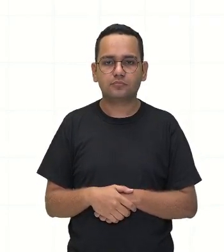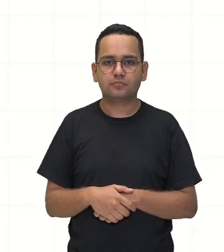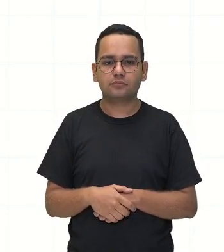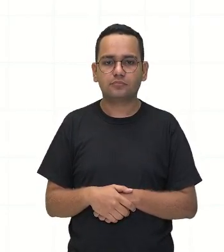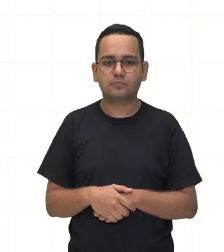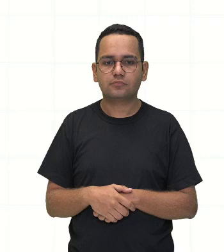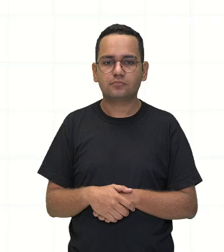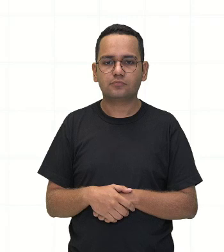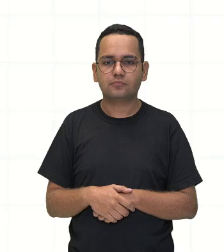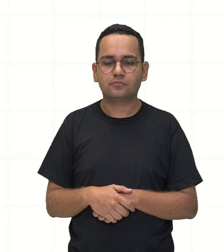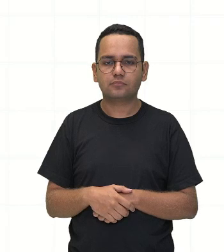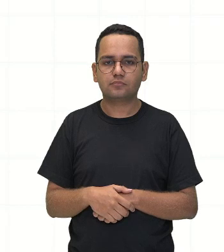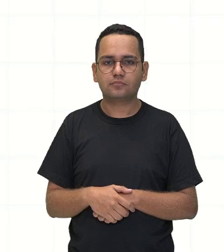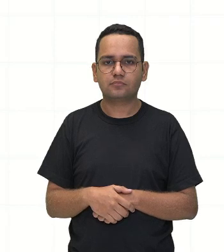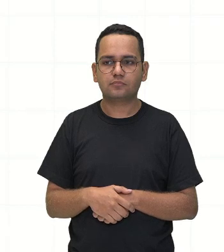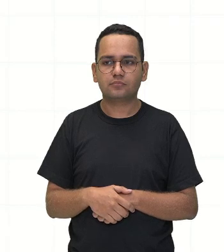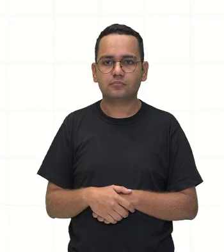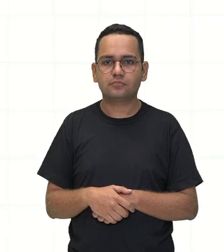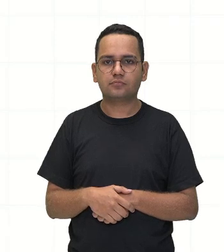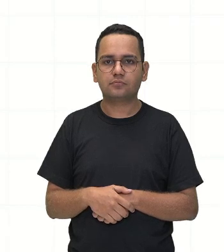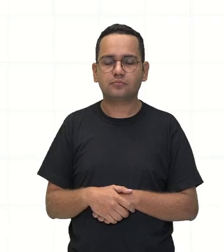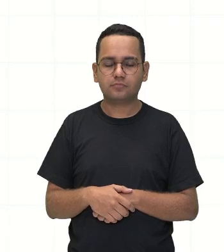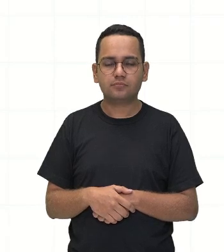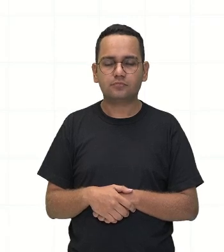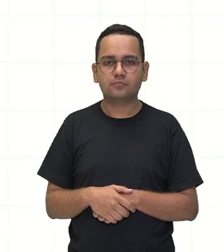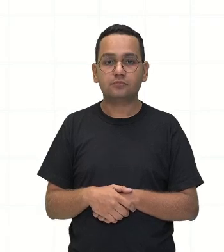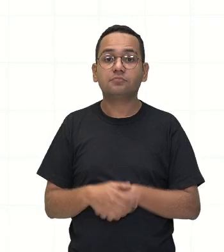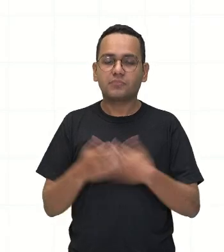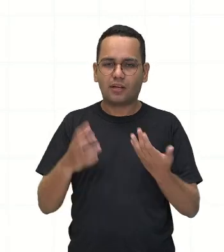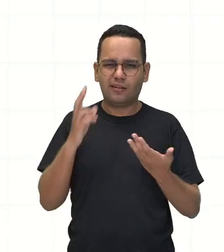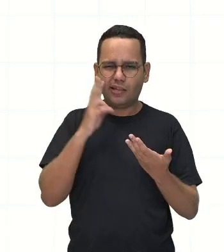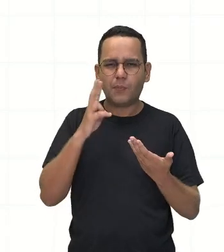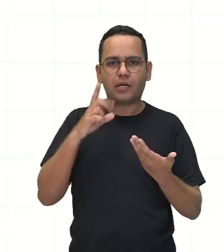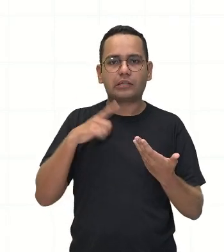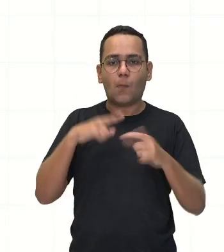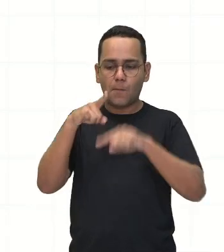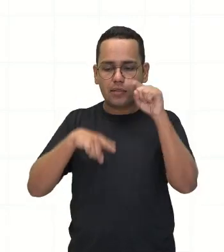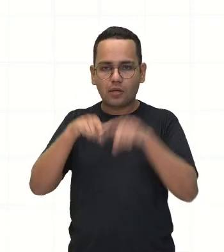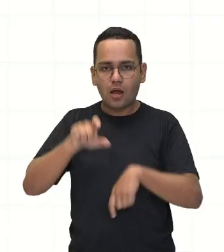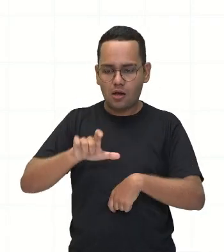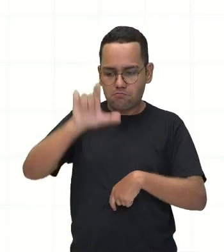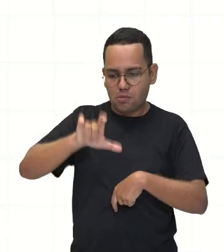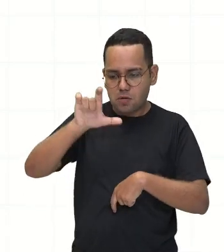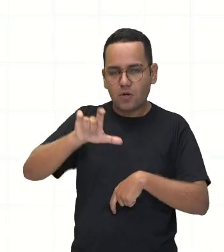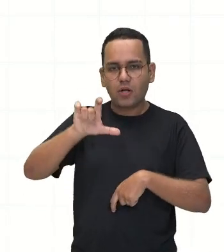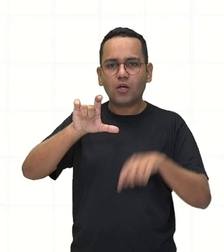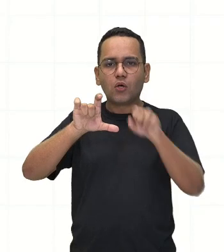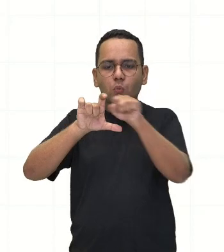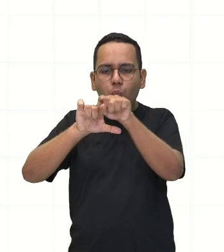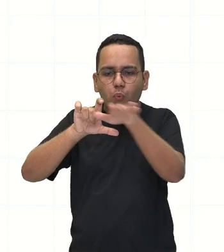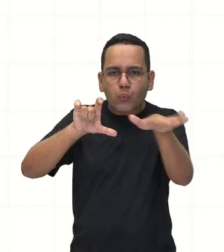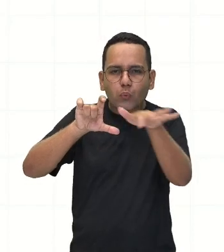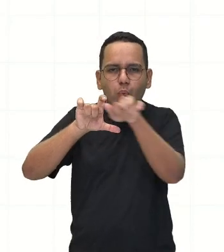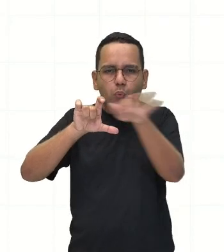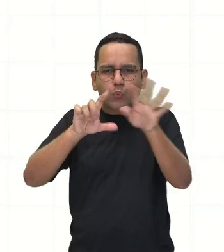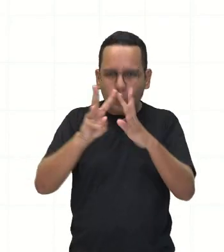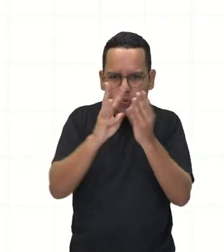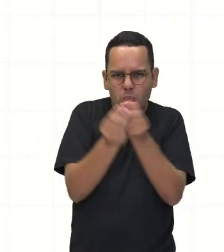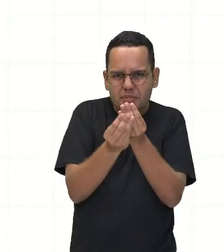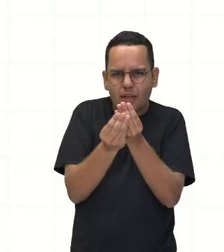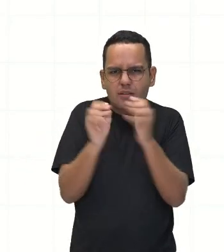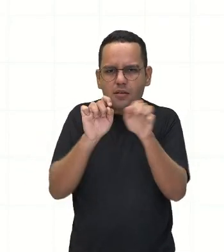tinha algum produto que você apertava, que fazia aquele barulho, sabe, de lançar